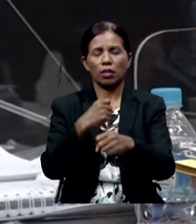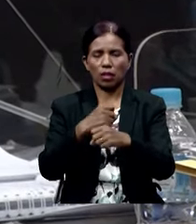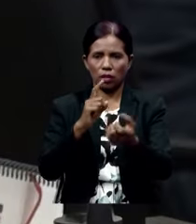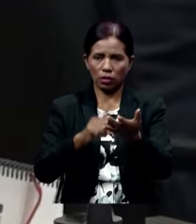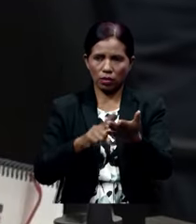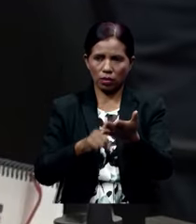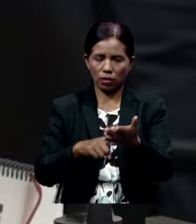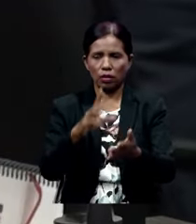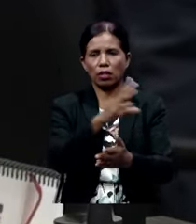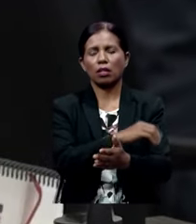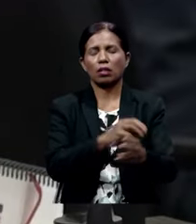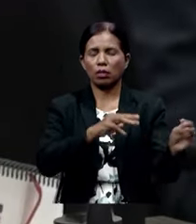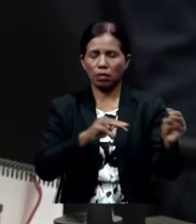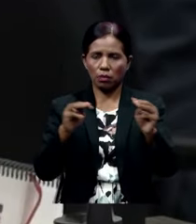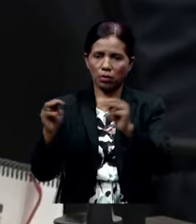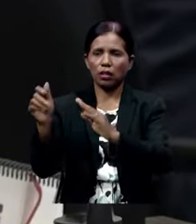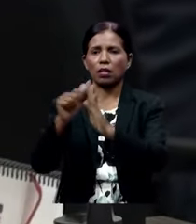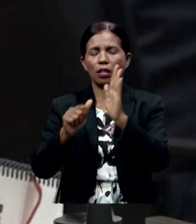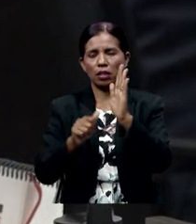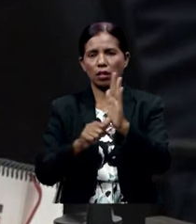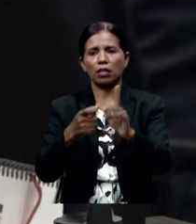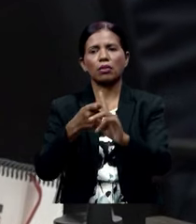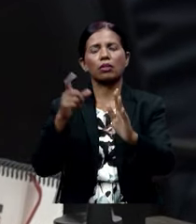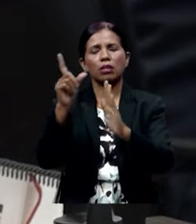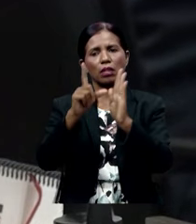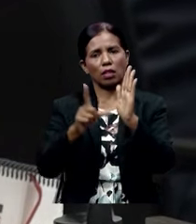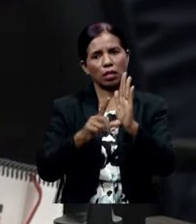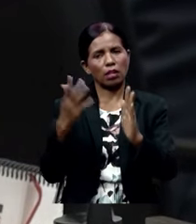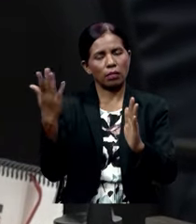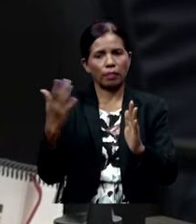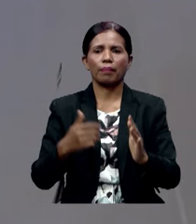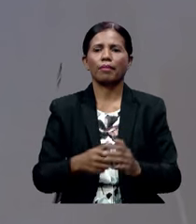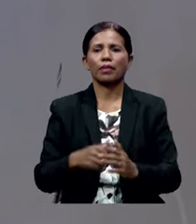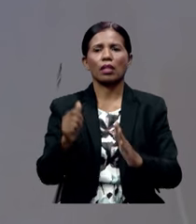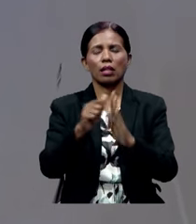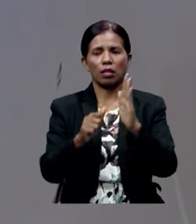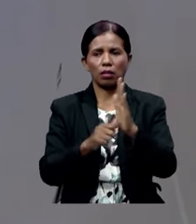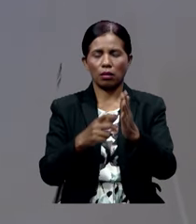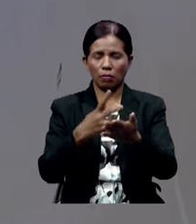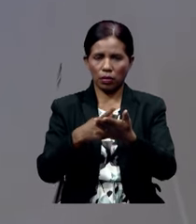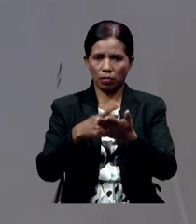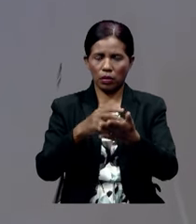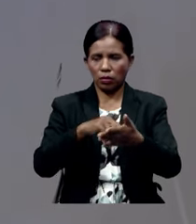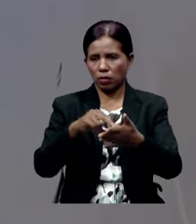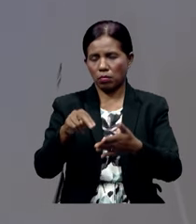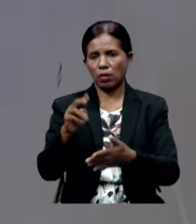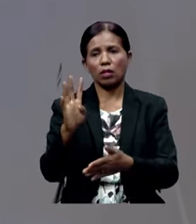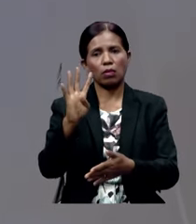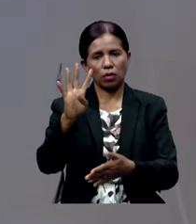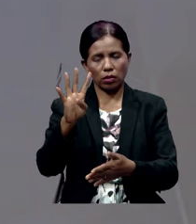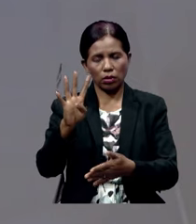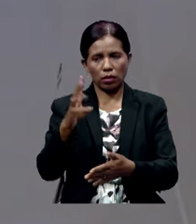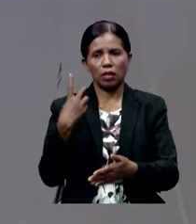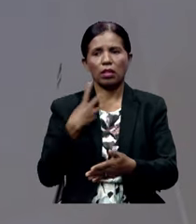discussão a tu altera artigo Balun Russi lei refere. Artigo e da proposta número 4, nene se